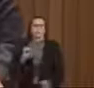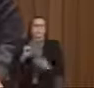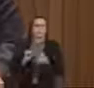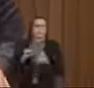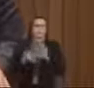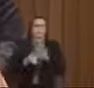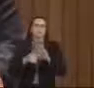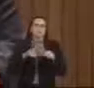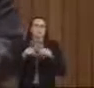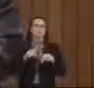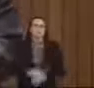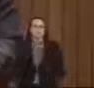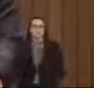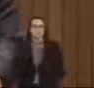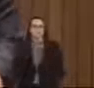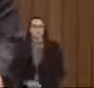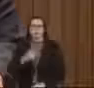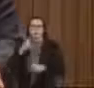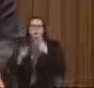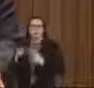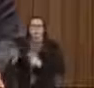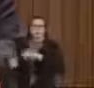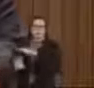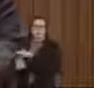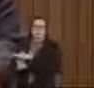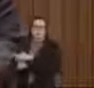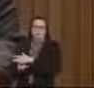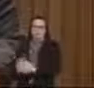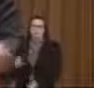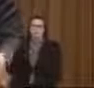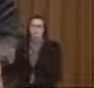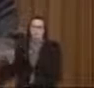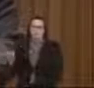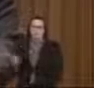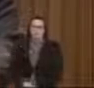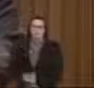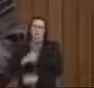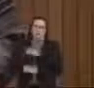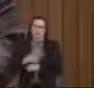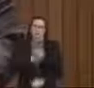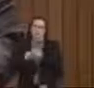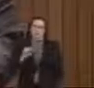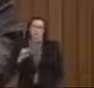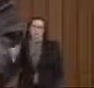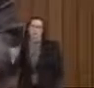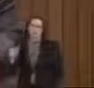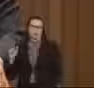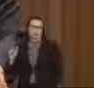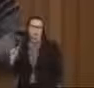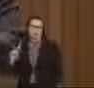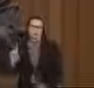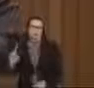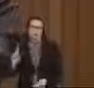fala que a empresa ali que o deputado federal fazia é sócio, em 2018 ele não era sócio da empresa. Se